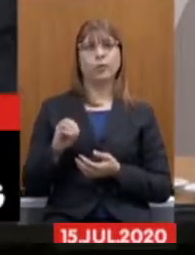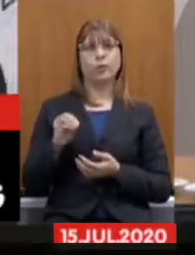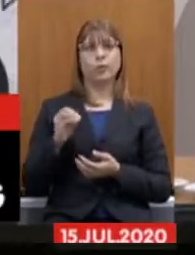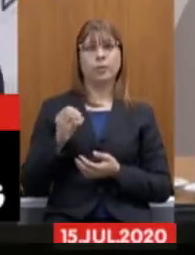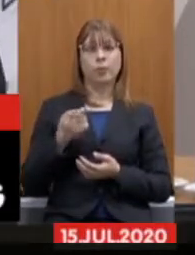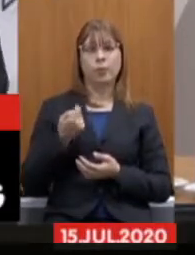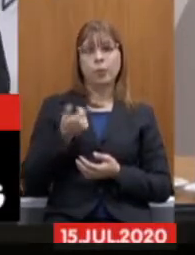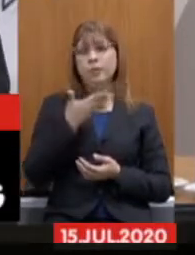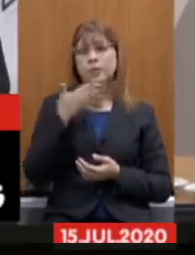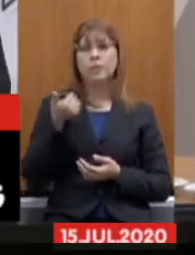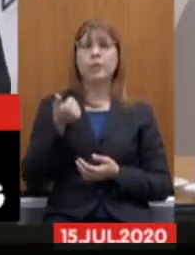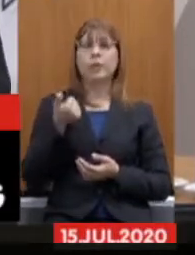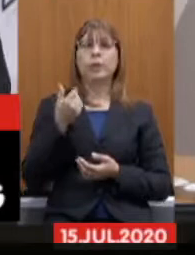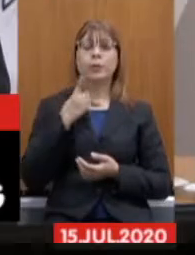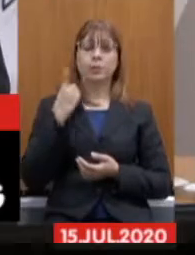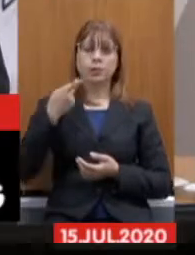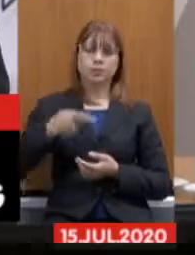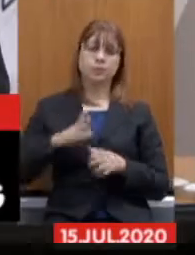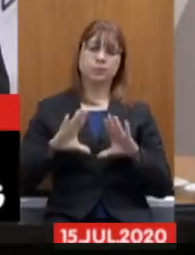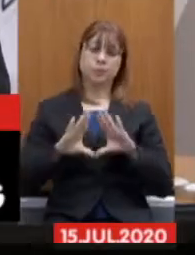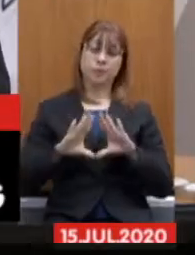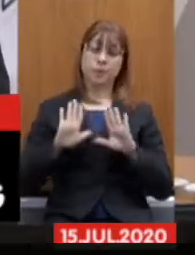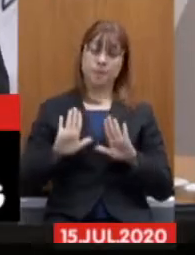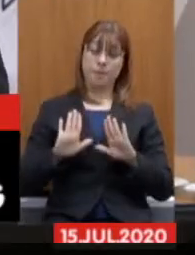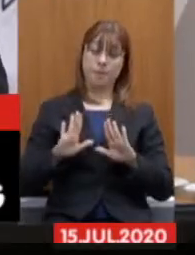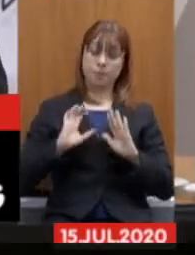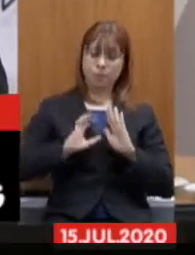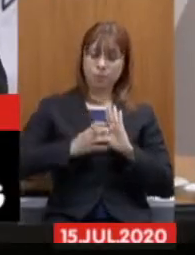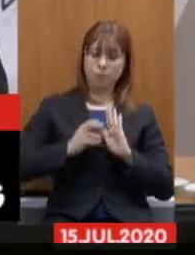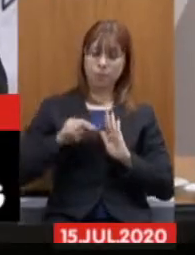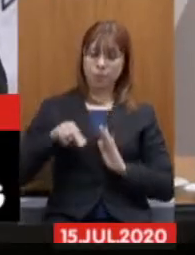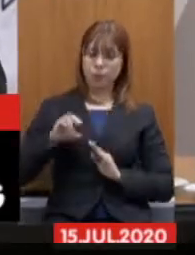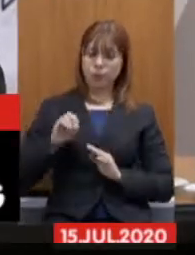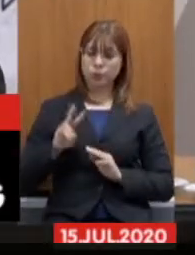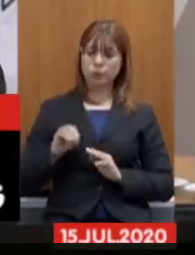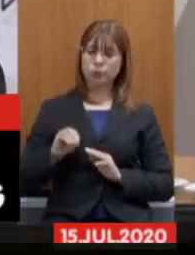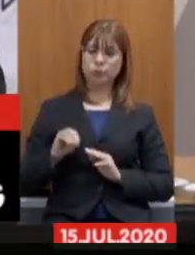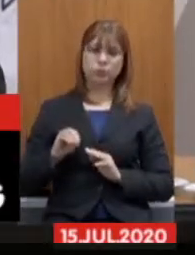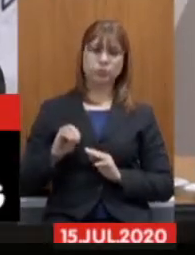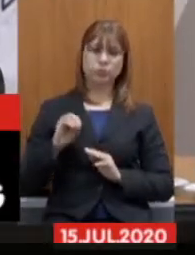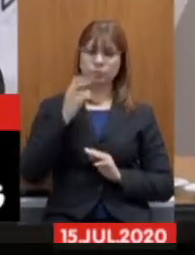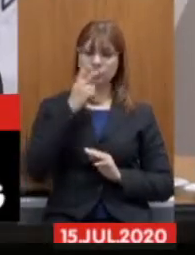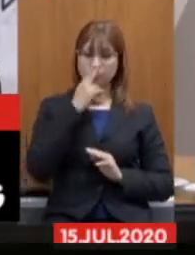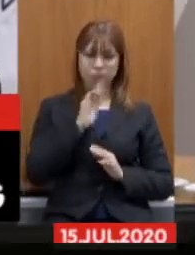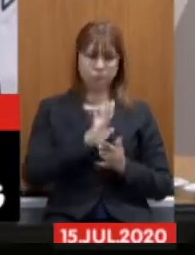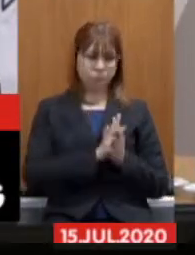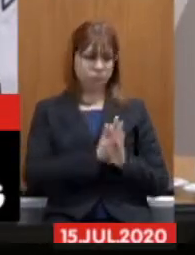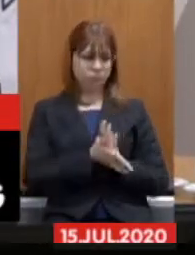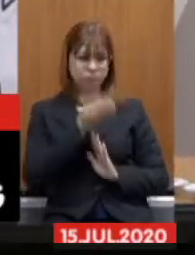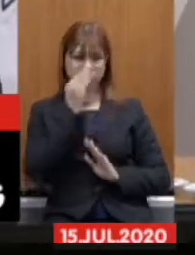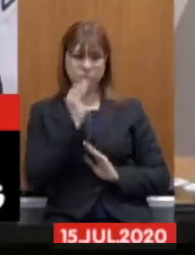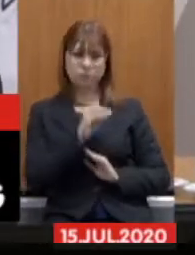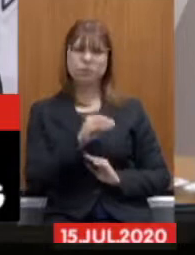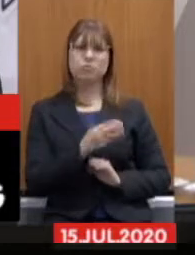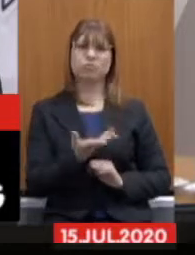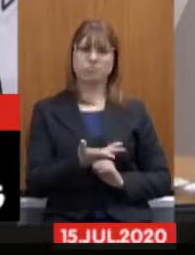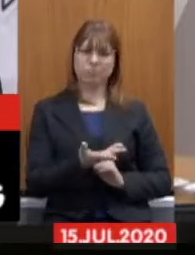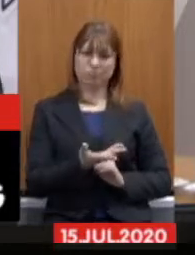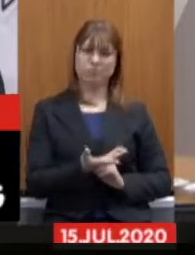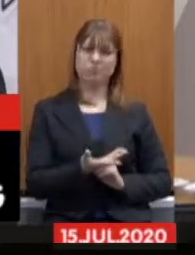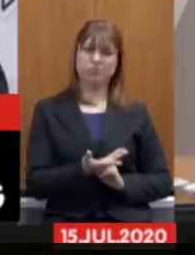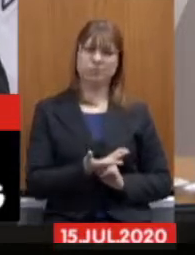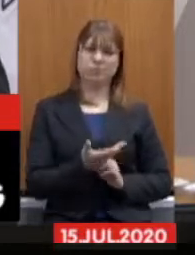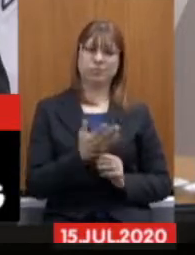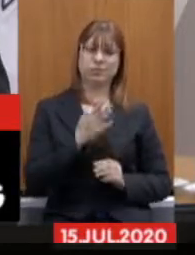deputados da casa o mas o partido novo com servidor público é desprezo vilanização é o dna desse